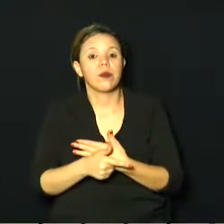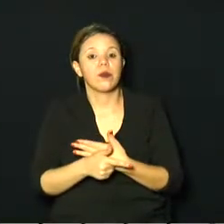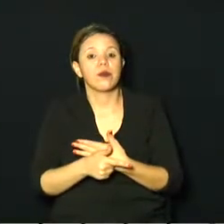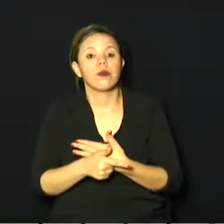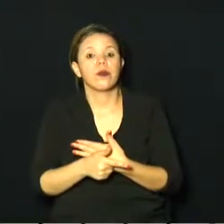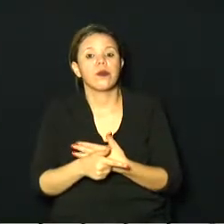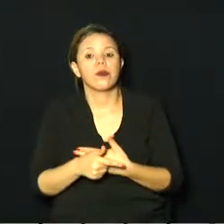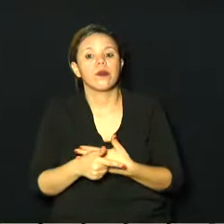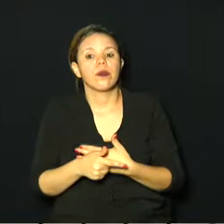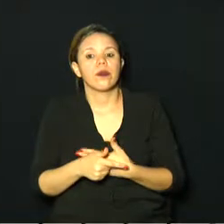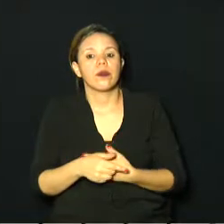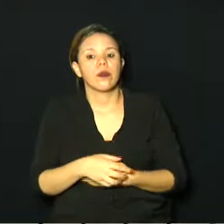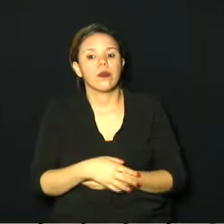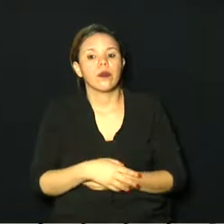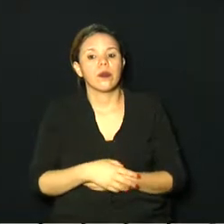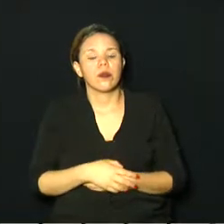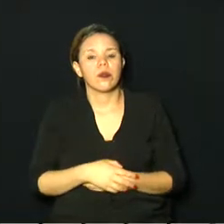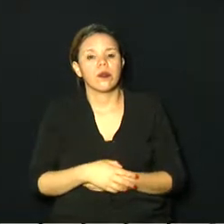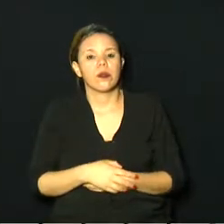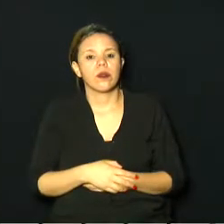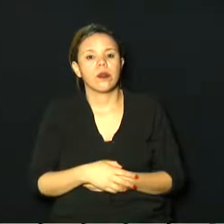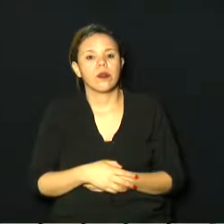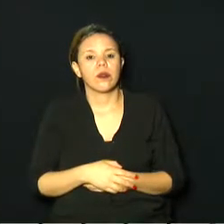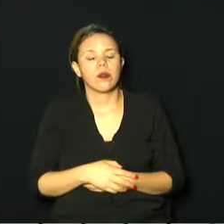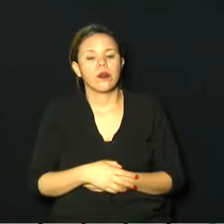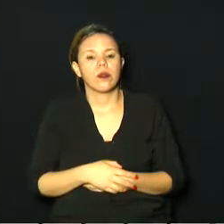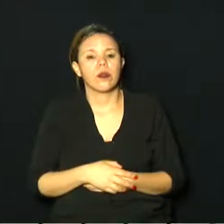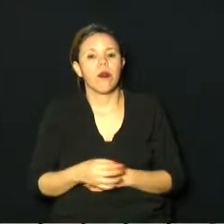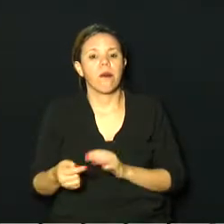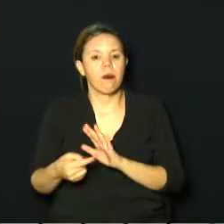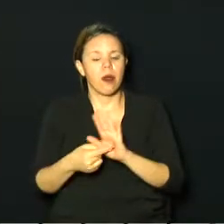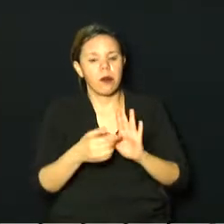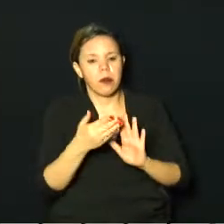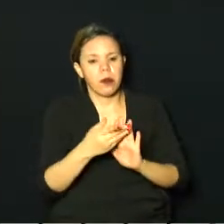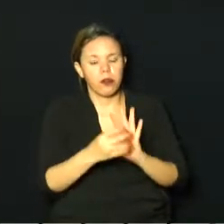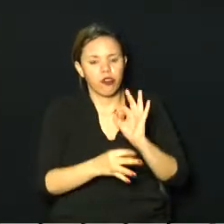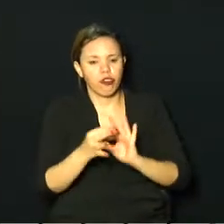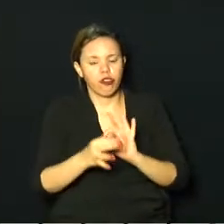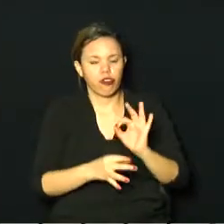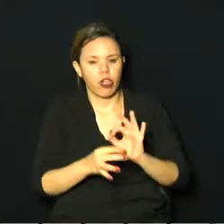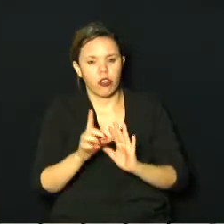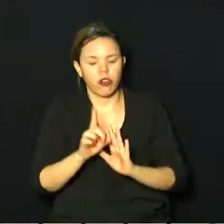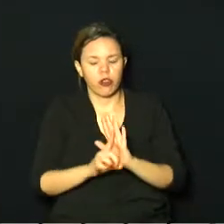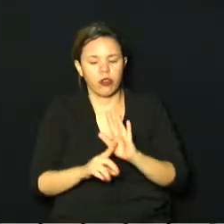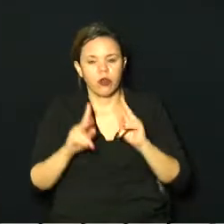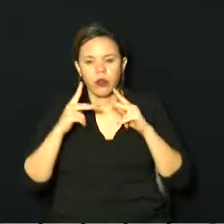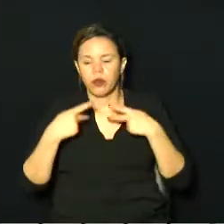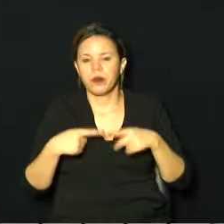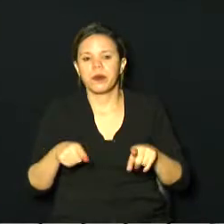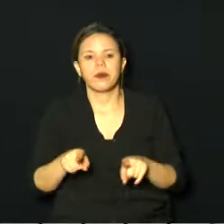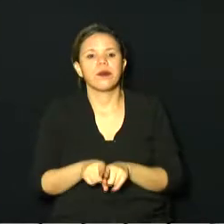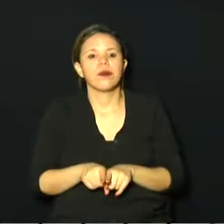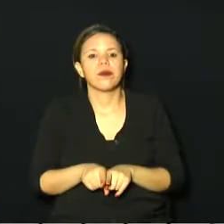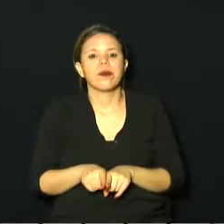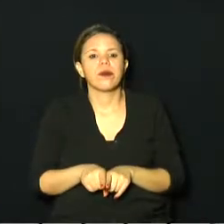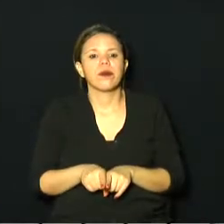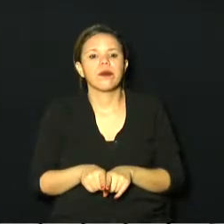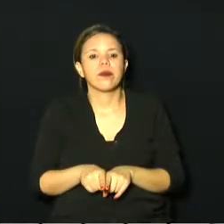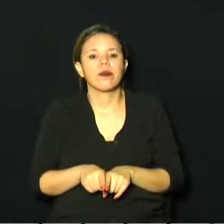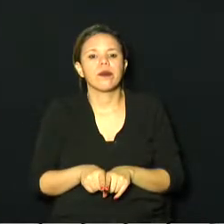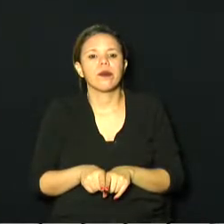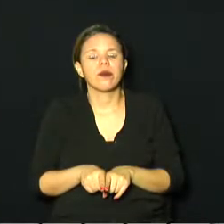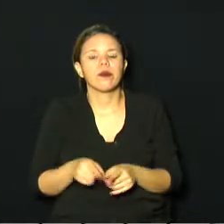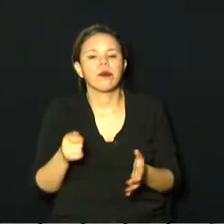além de dar pareceres para os projetos da área de direitos humanos, mas também